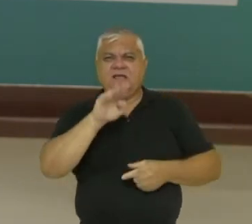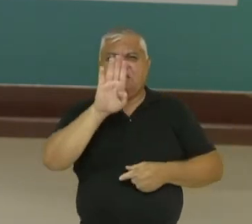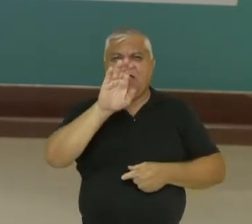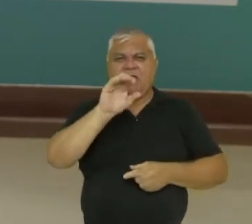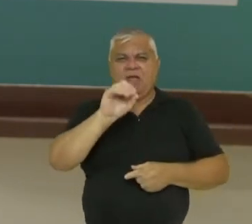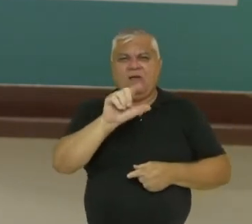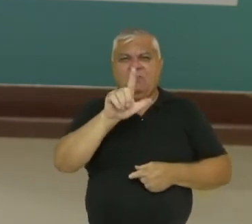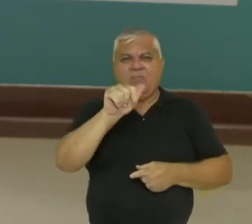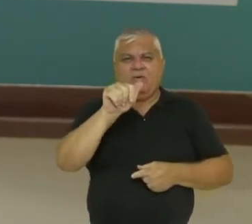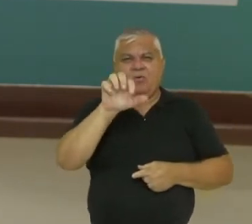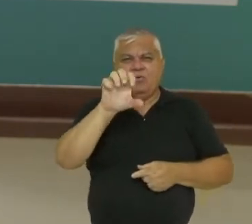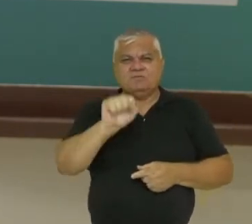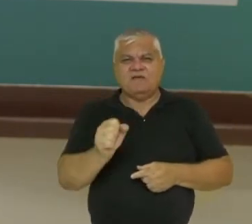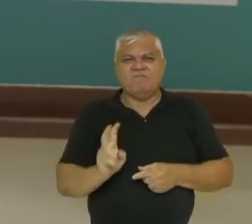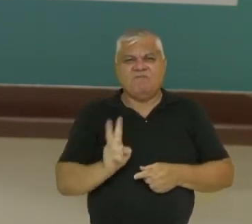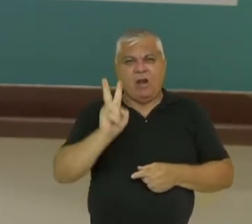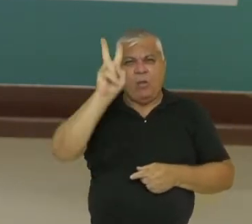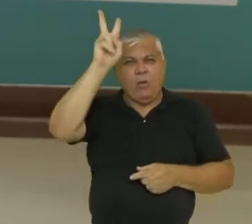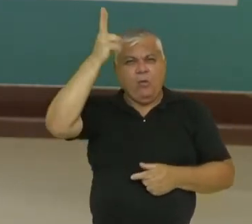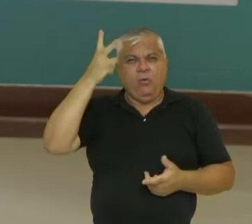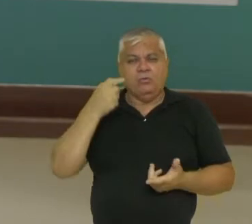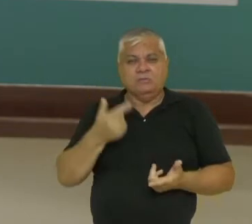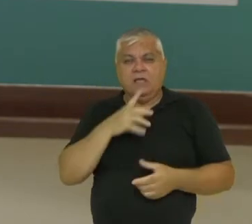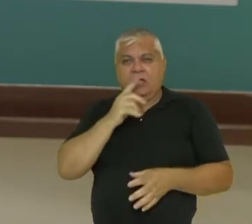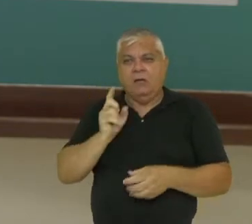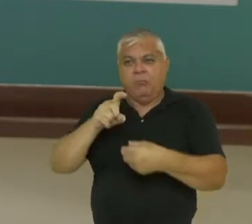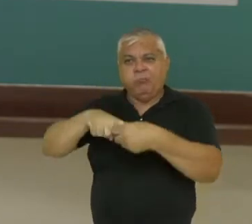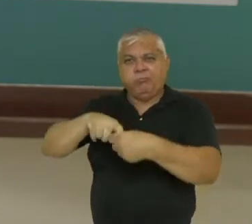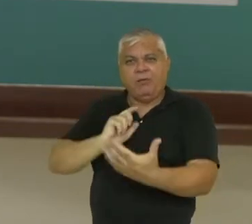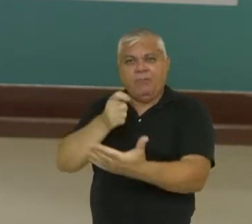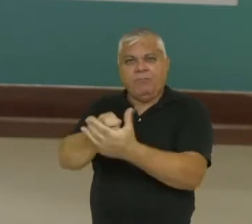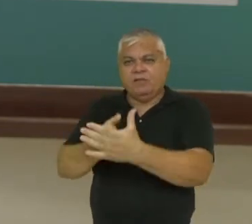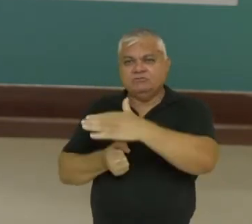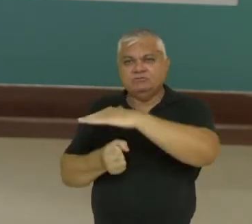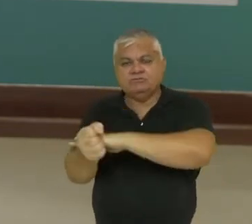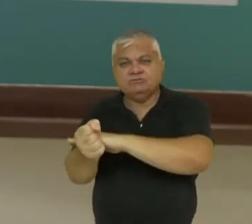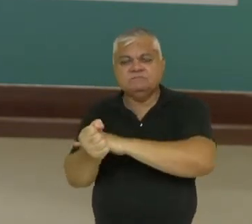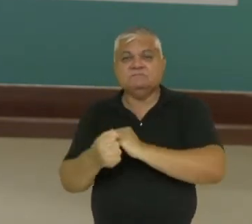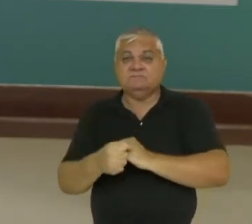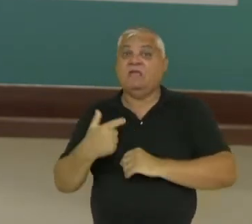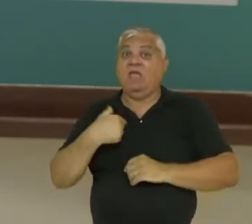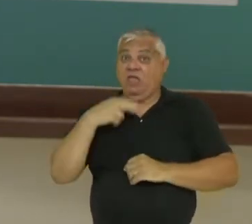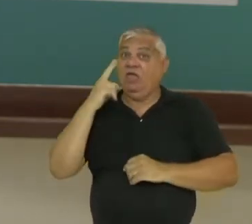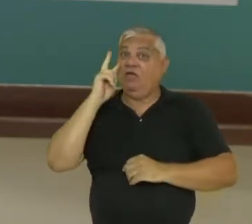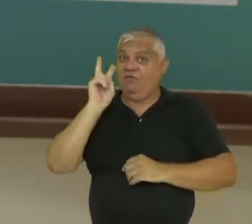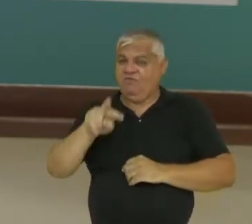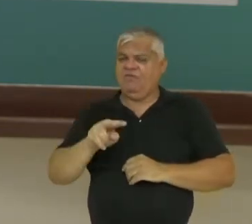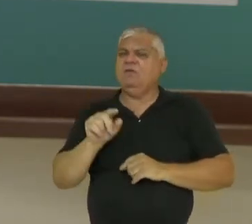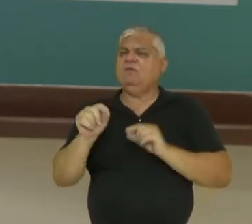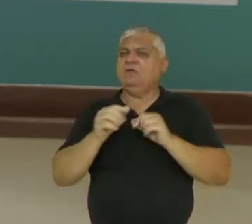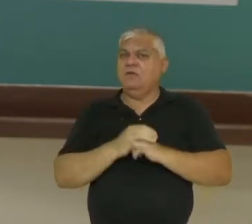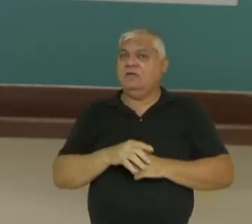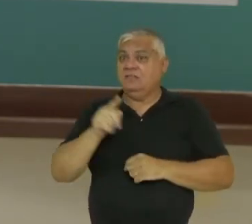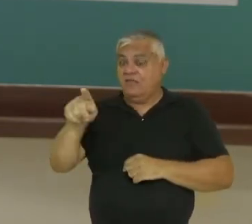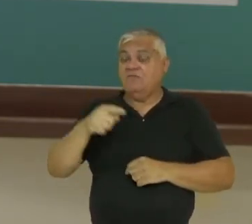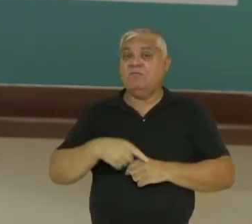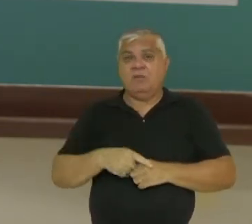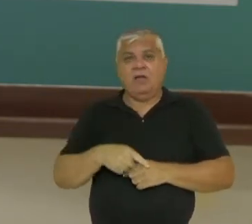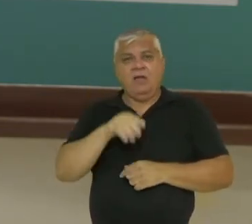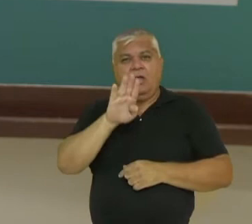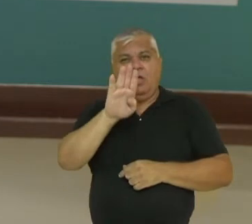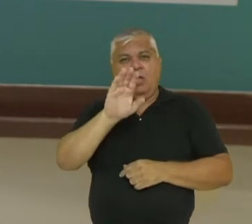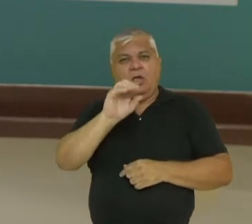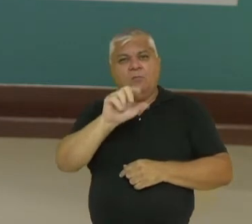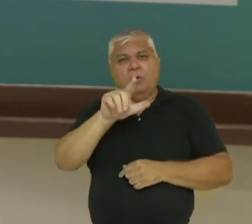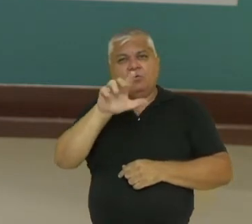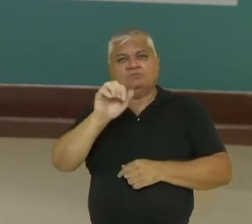ações, por exemplo, há poucos dias eu ouvi de uma grande rede de varejista que ela aumentou as